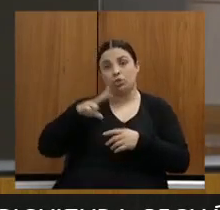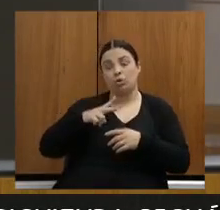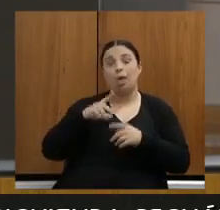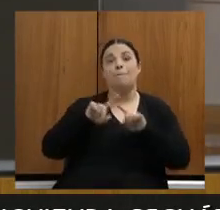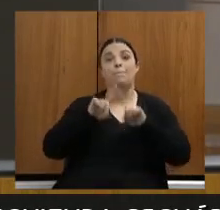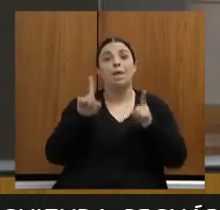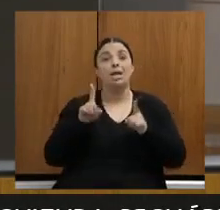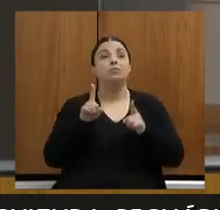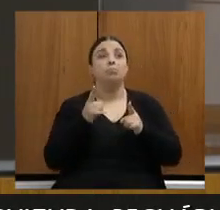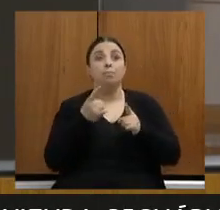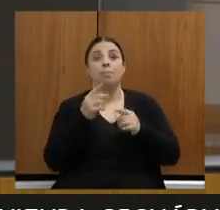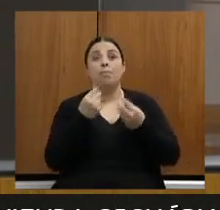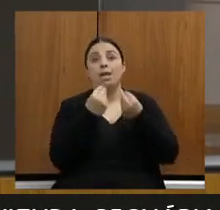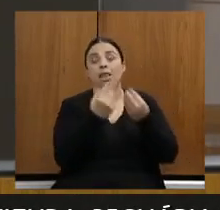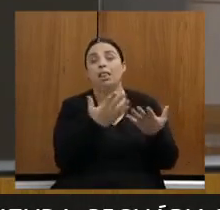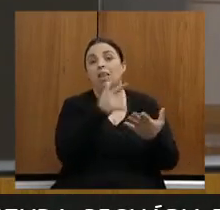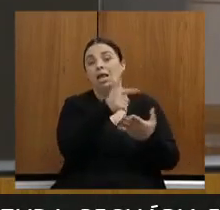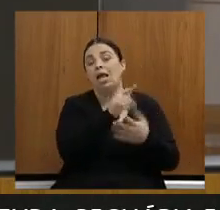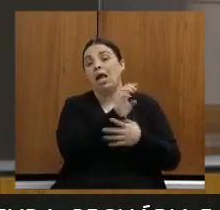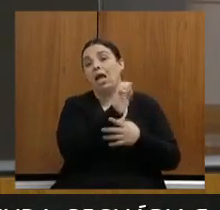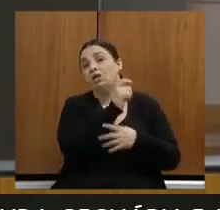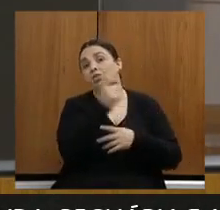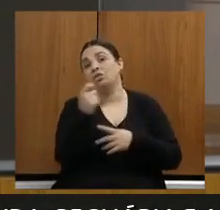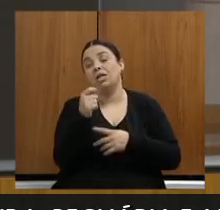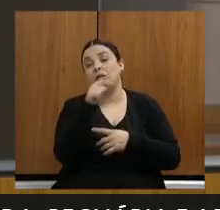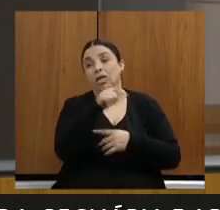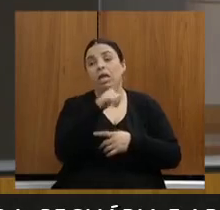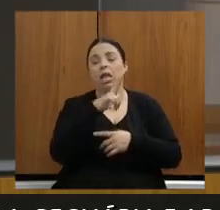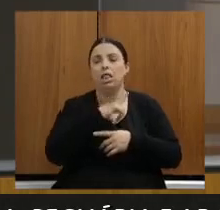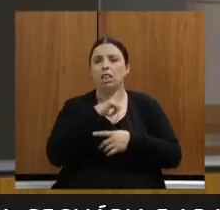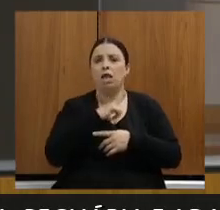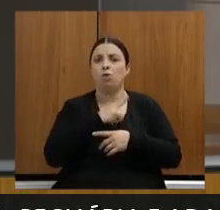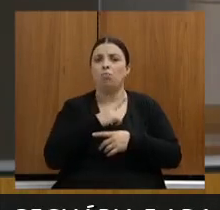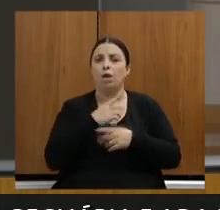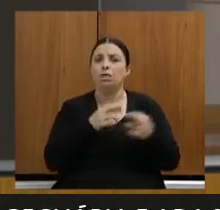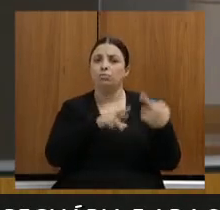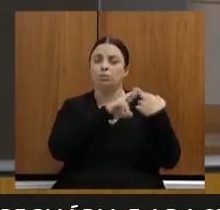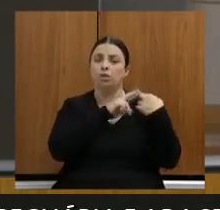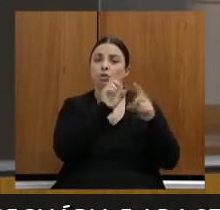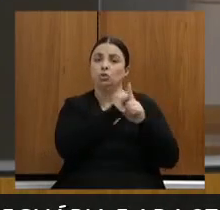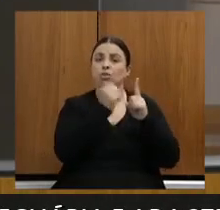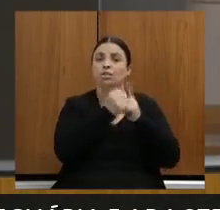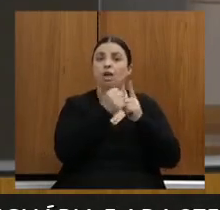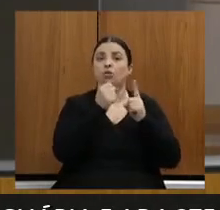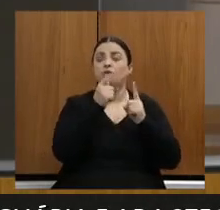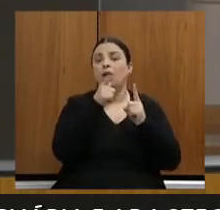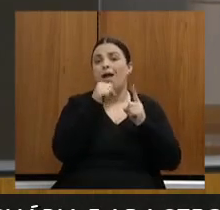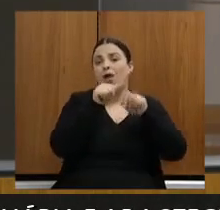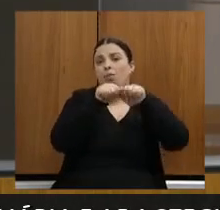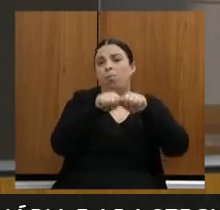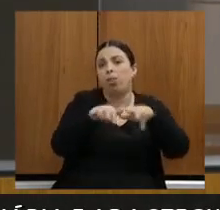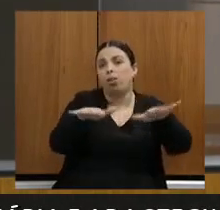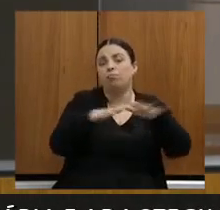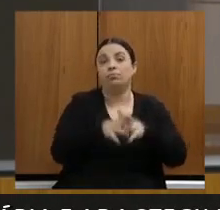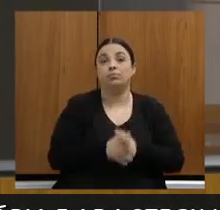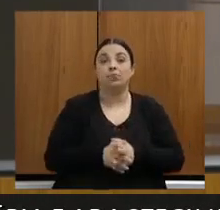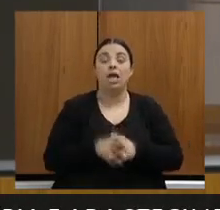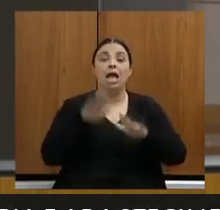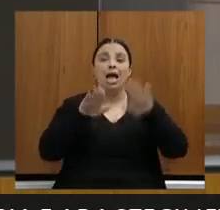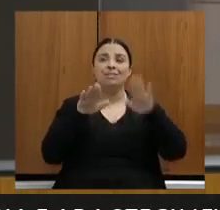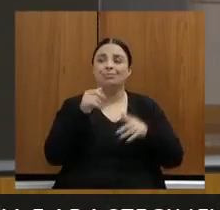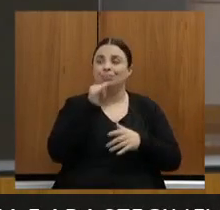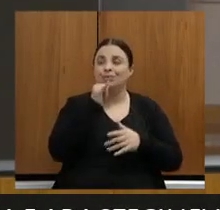associações do qual tem uma função pública social do abastecimento da água Deus não era área porque o que acontece Tá na seca dá nada não tá tô